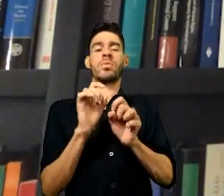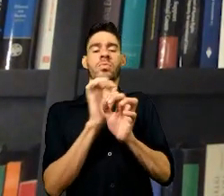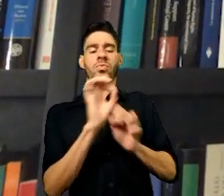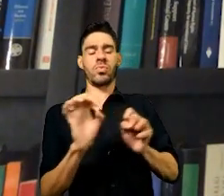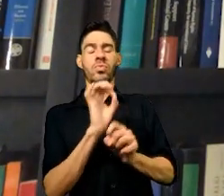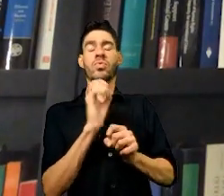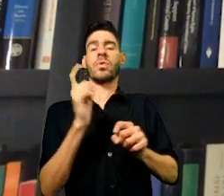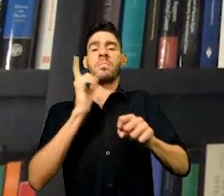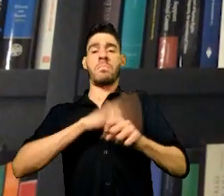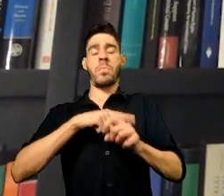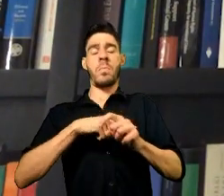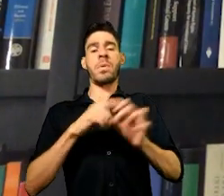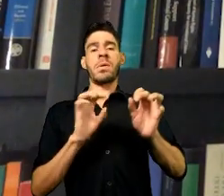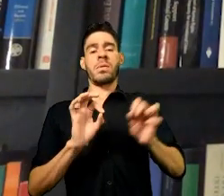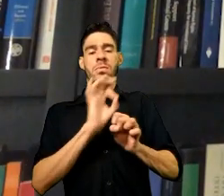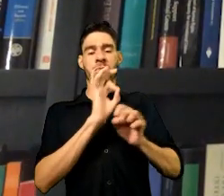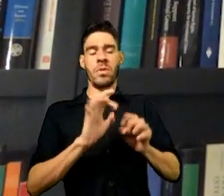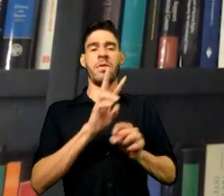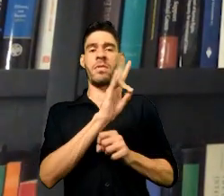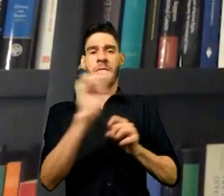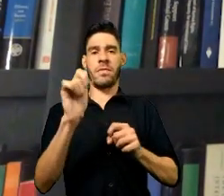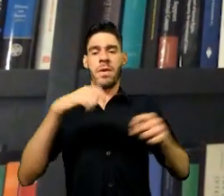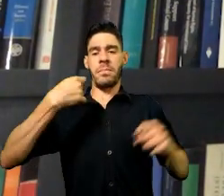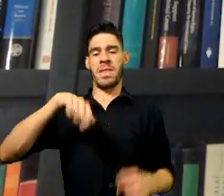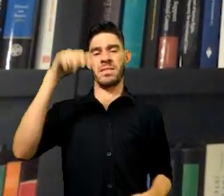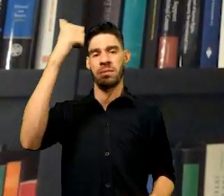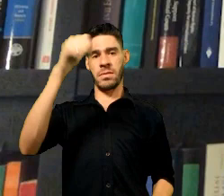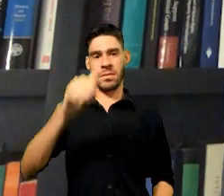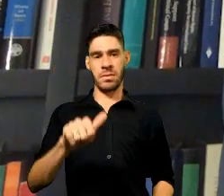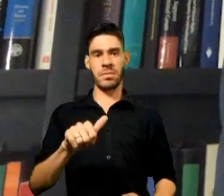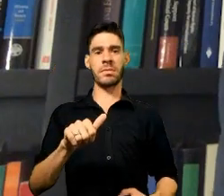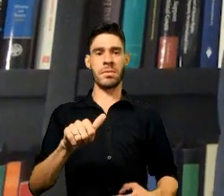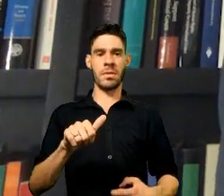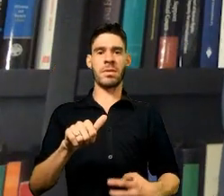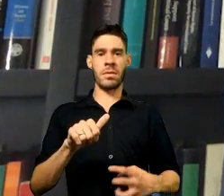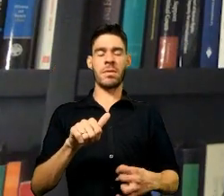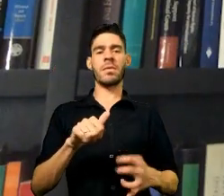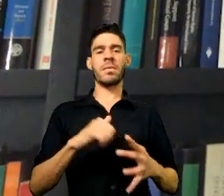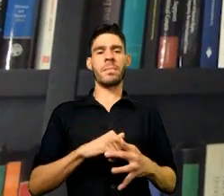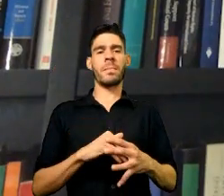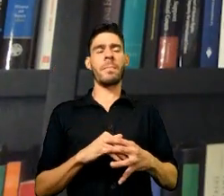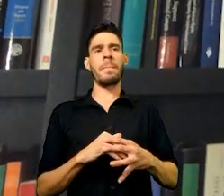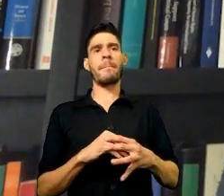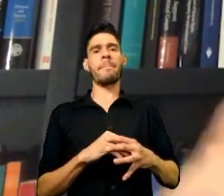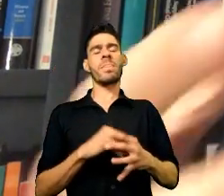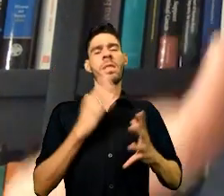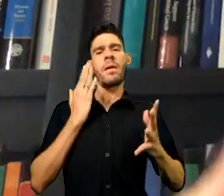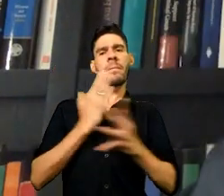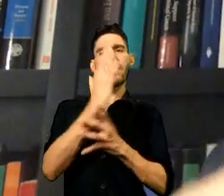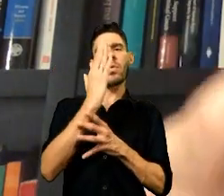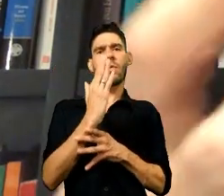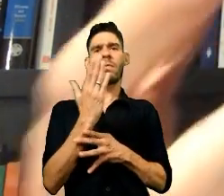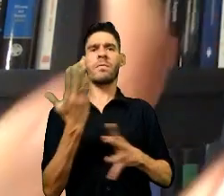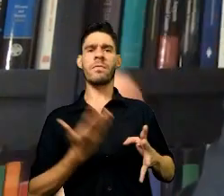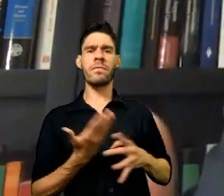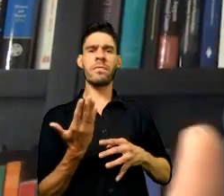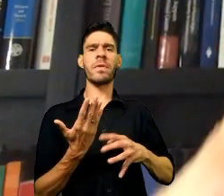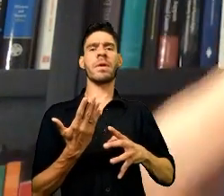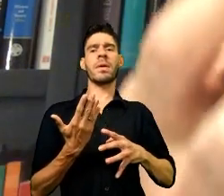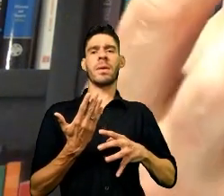contraditório, e o juiz, por ocasião do julgamento, deverá avaliar a extensão